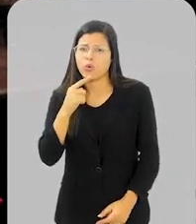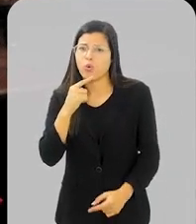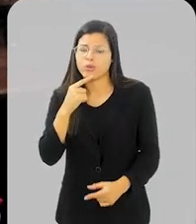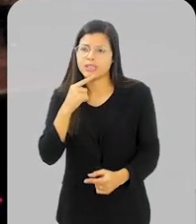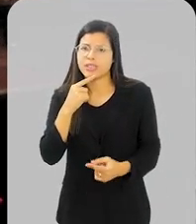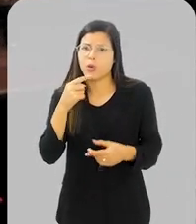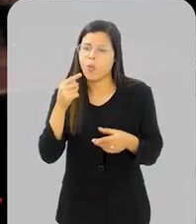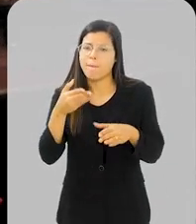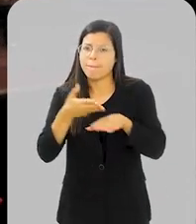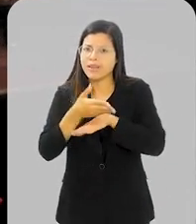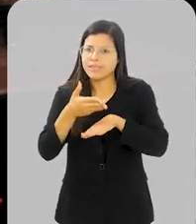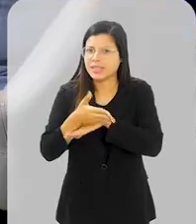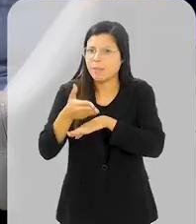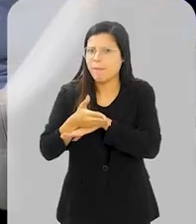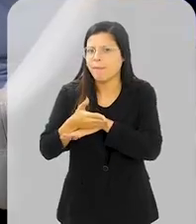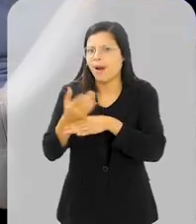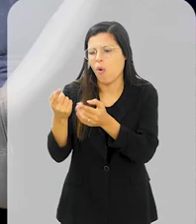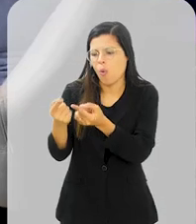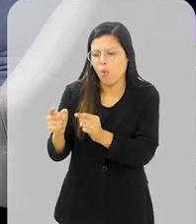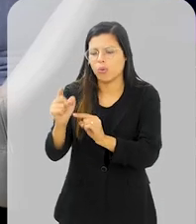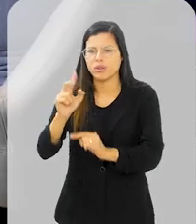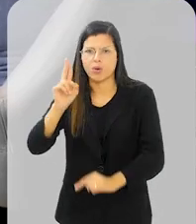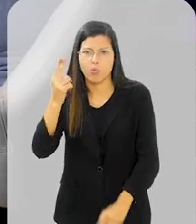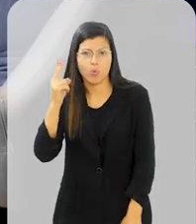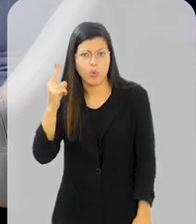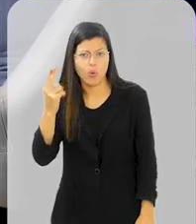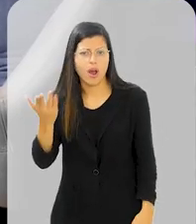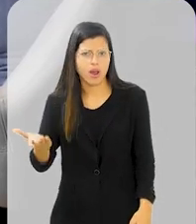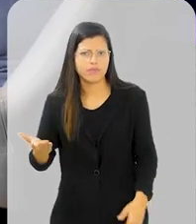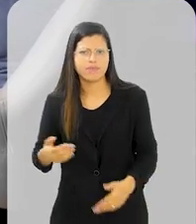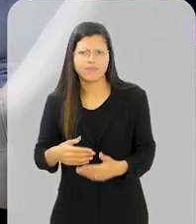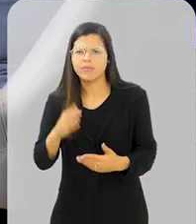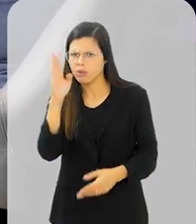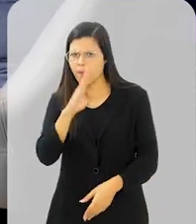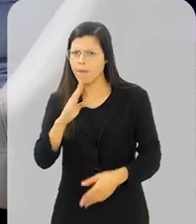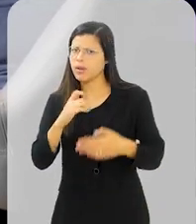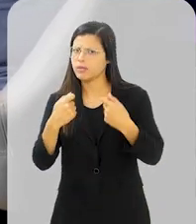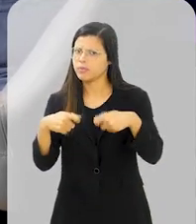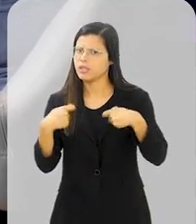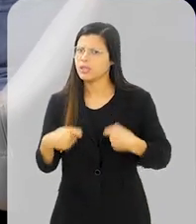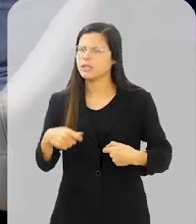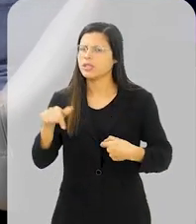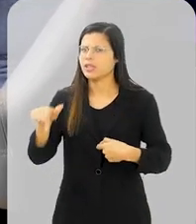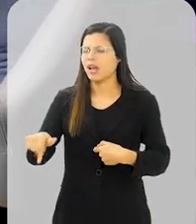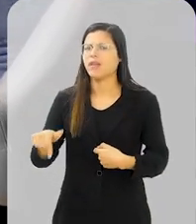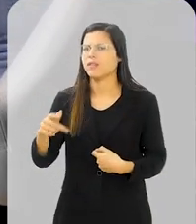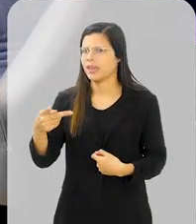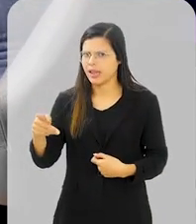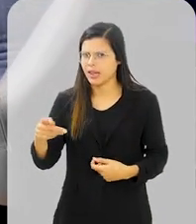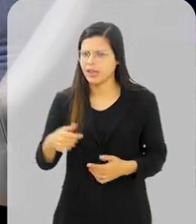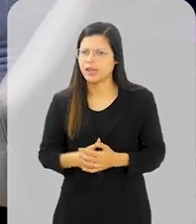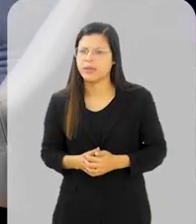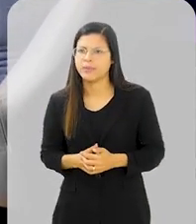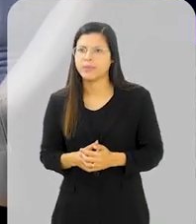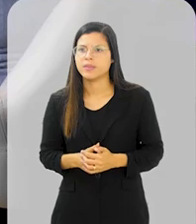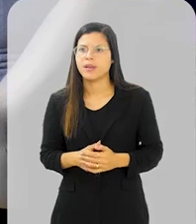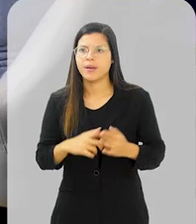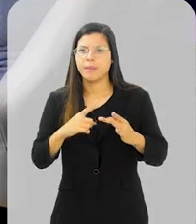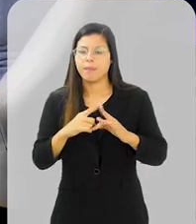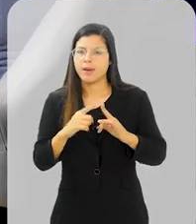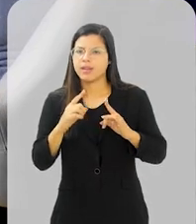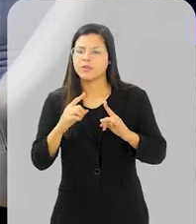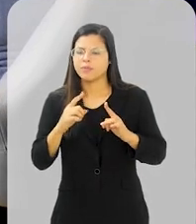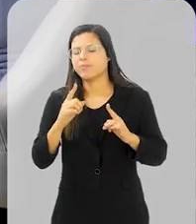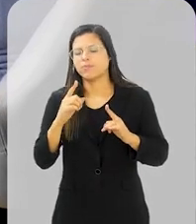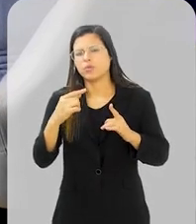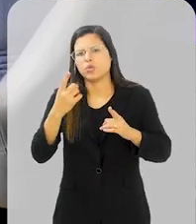em que o Brasil também precisava dele. Então, Rafael, não querendo rebater, mas apenas indo para a gente poder debater